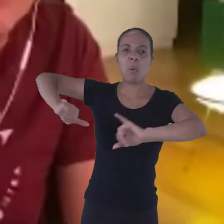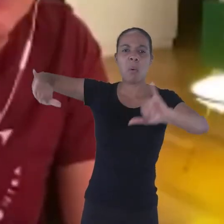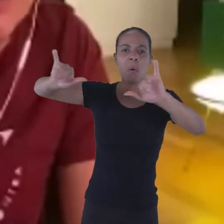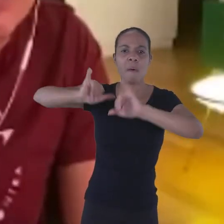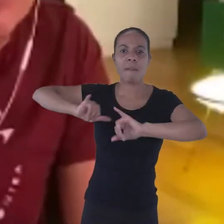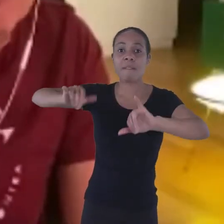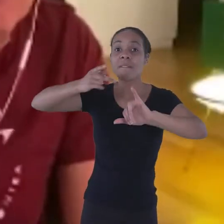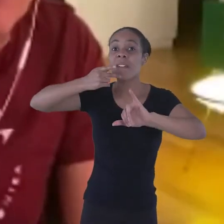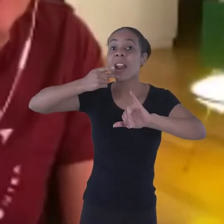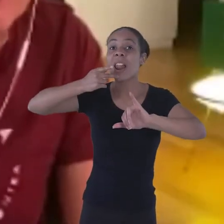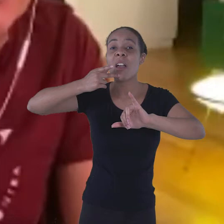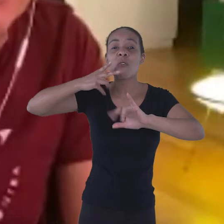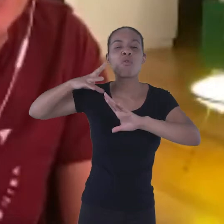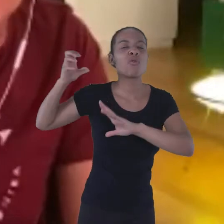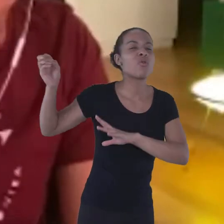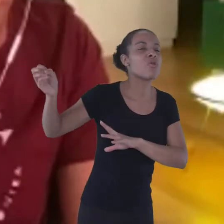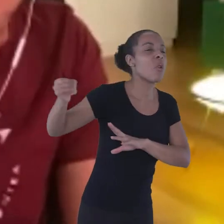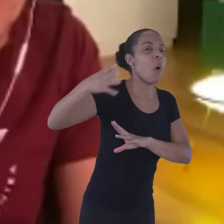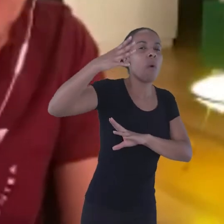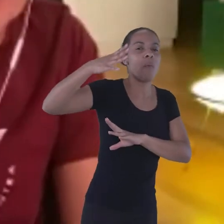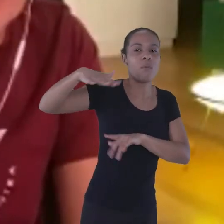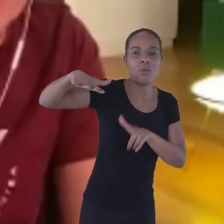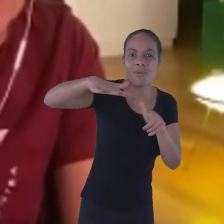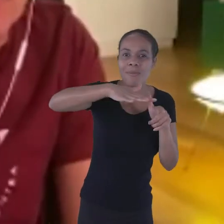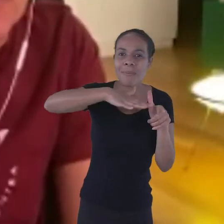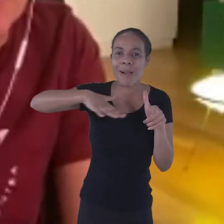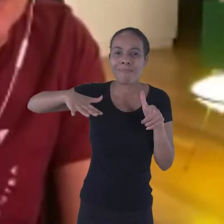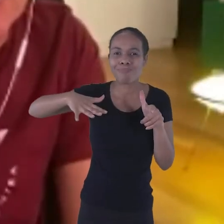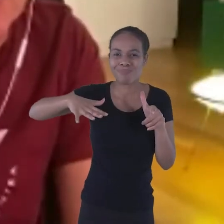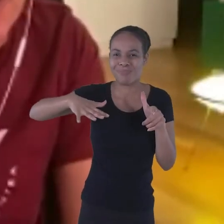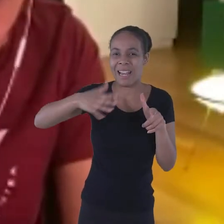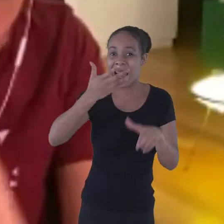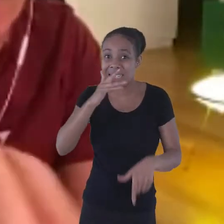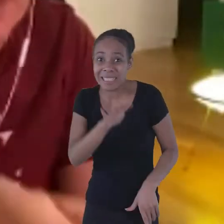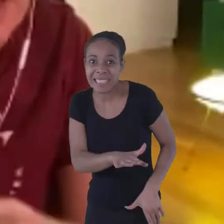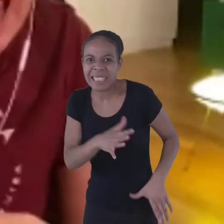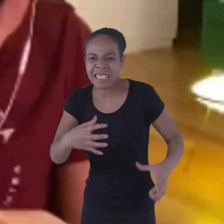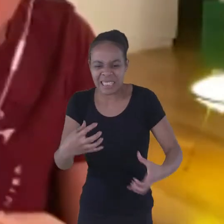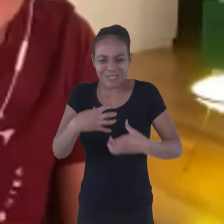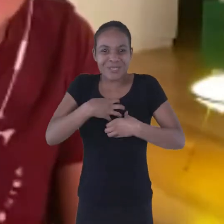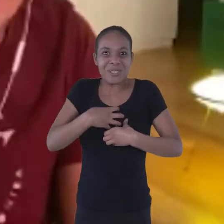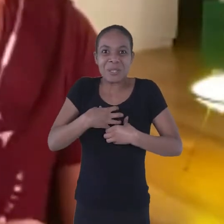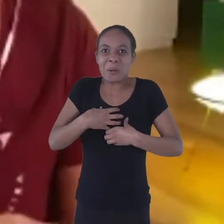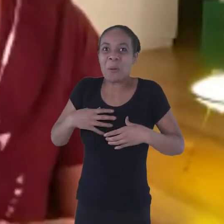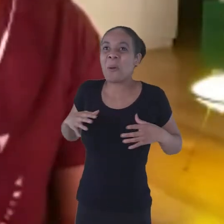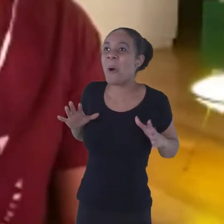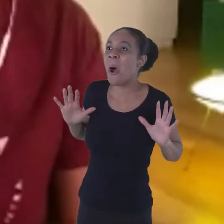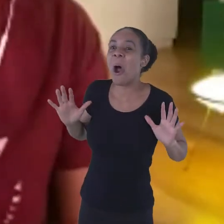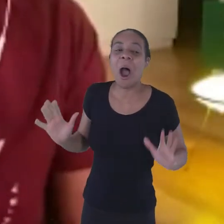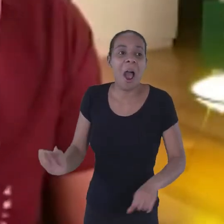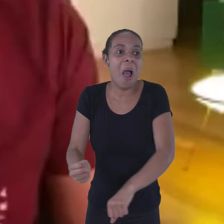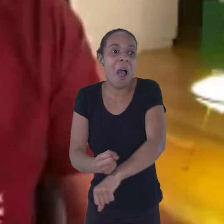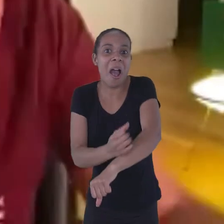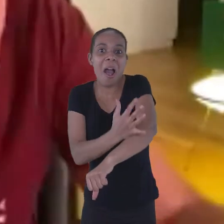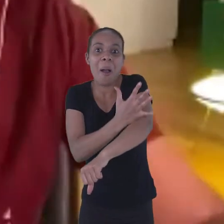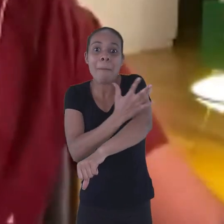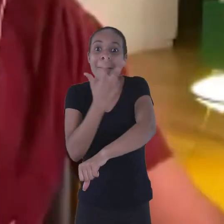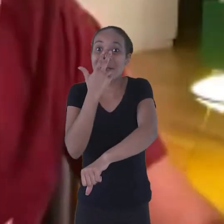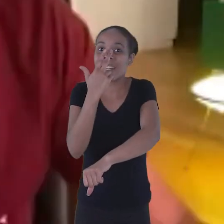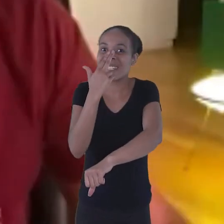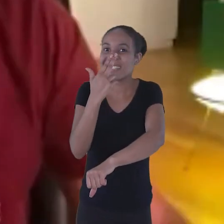Isso fazia bem para você, que dava uma emoção parecida com o hino nacional. Agora, daí você conta um caso